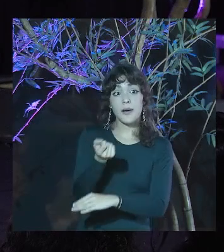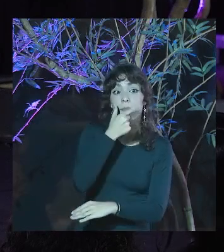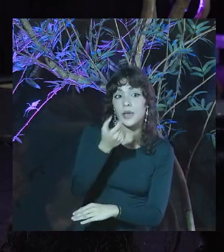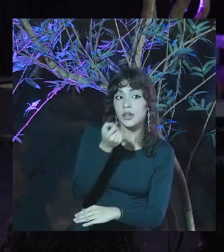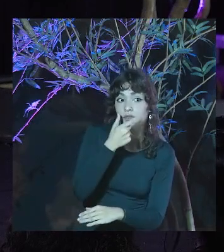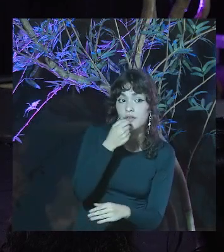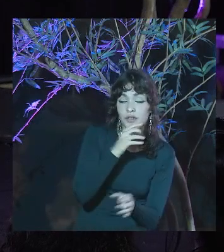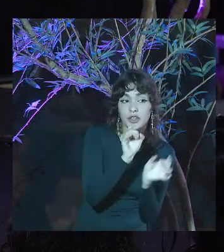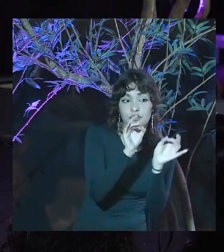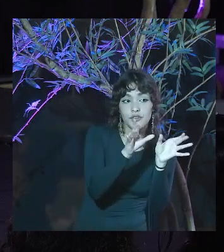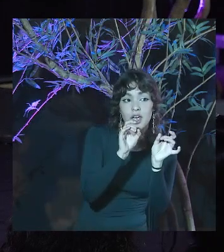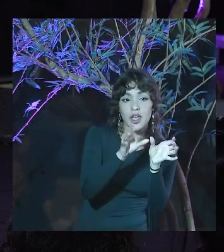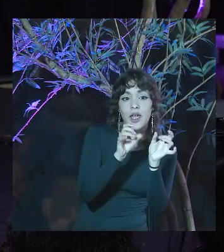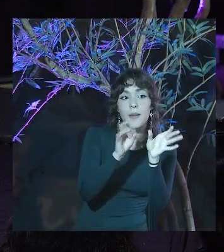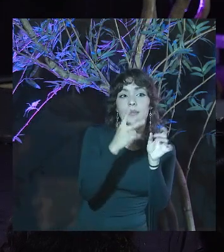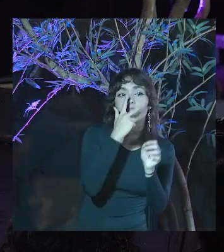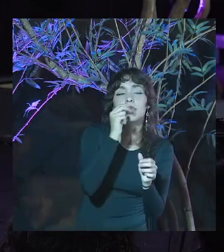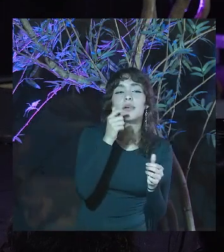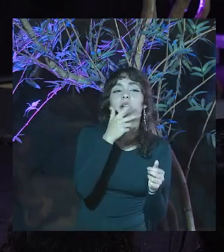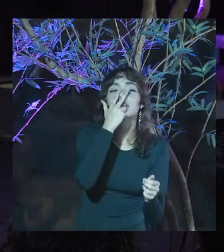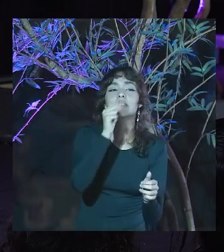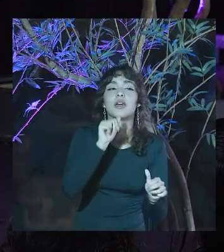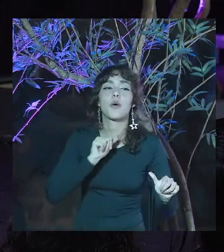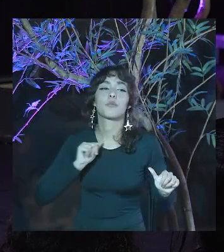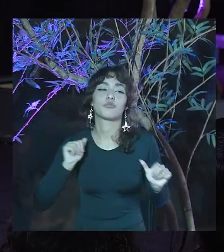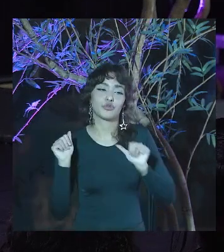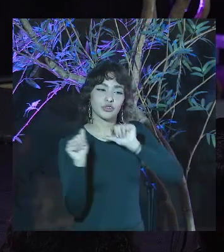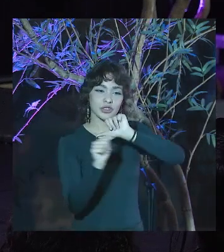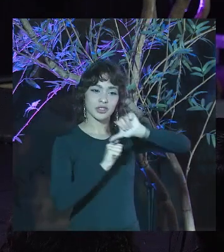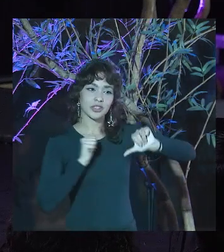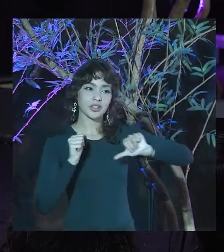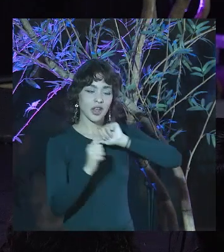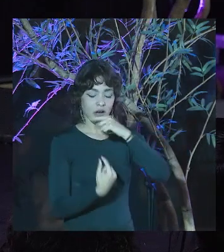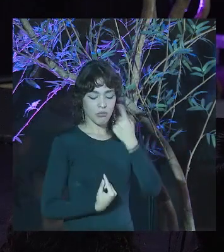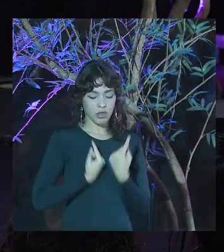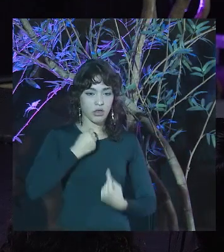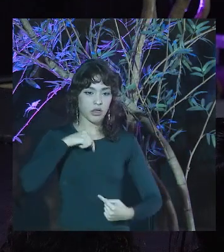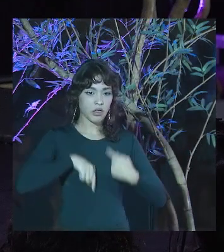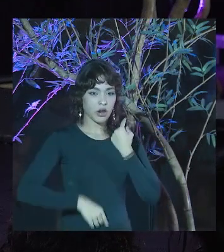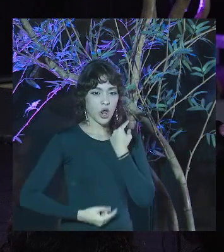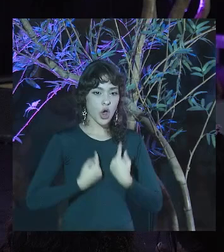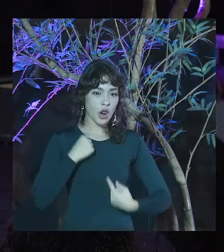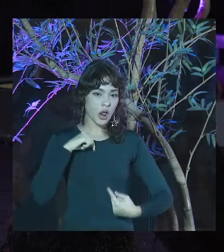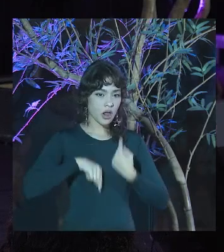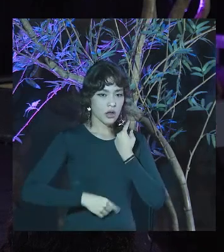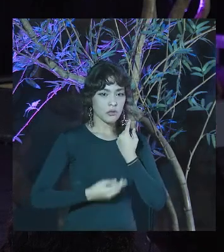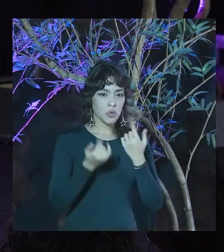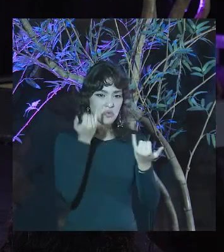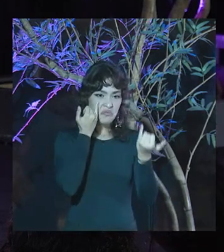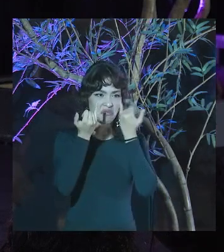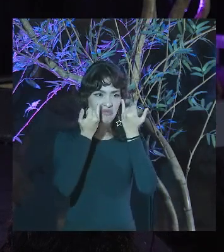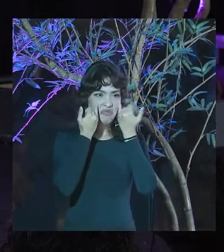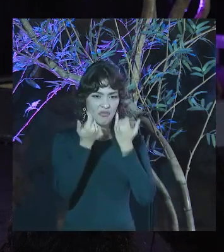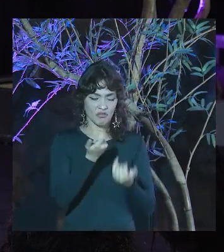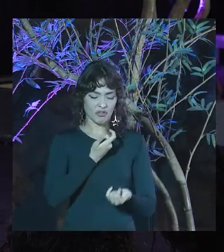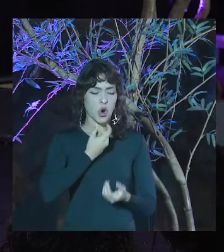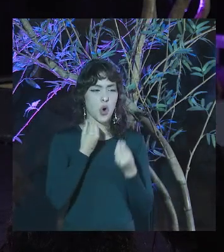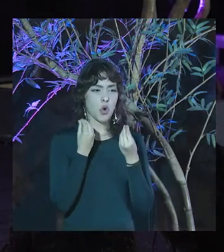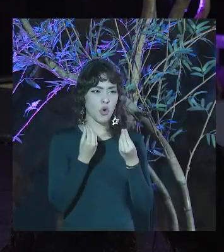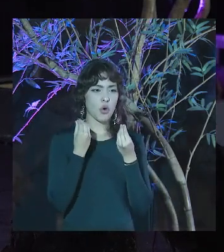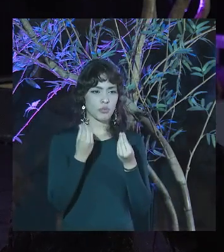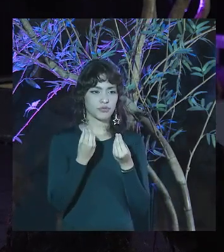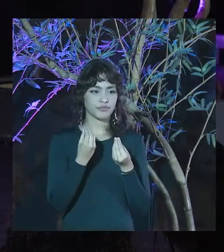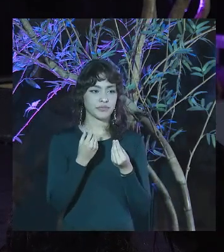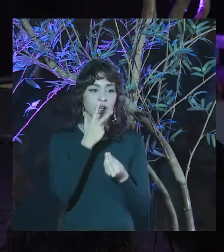a forma de funcionamento do organismo através de uma inserção de dados. Como assim? Ela extrai dados